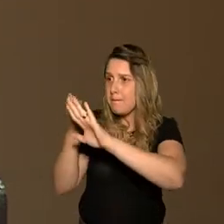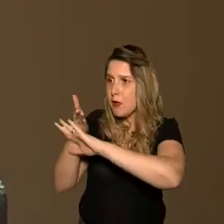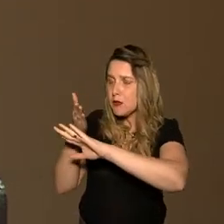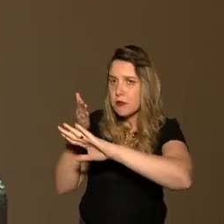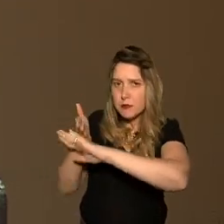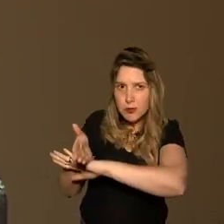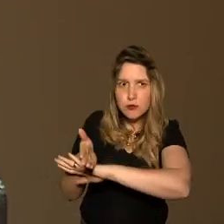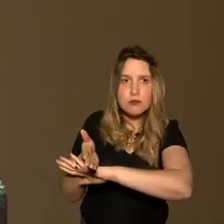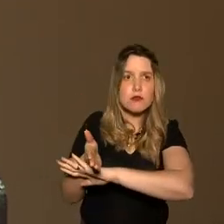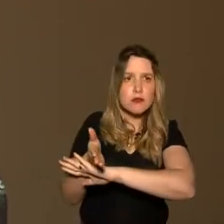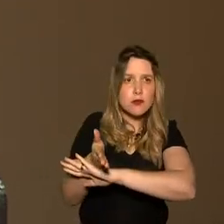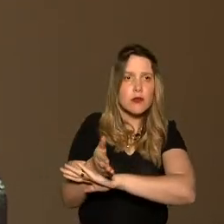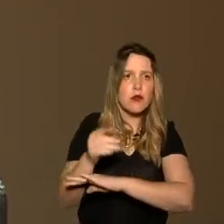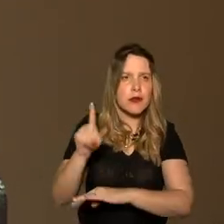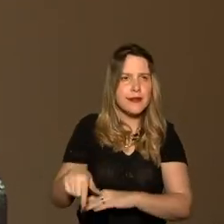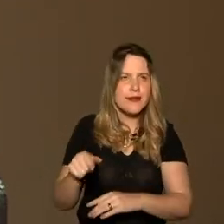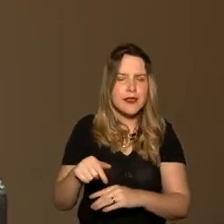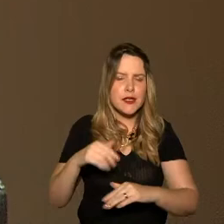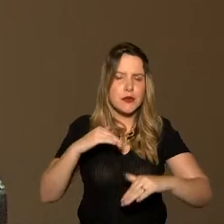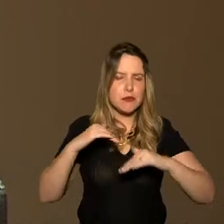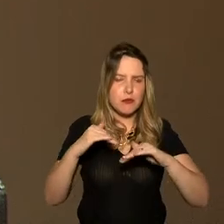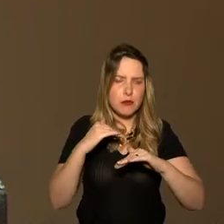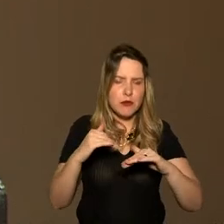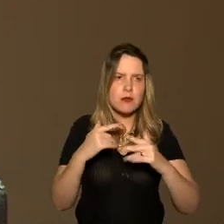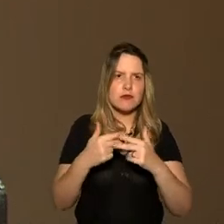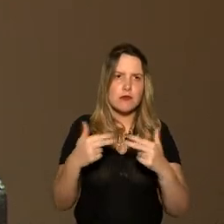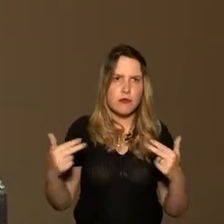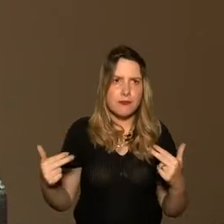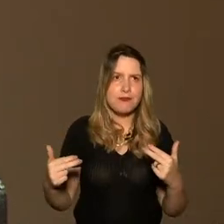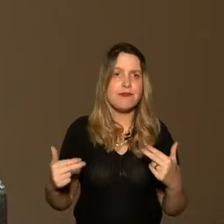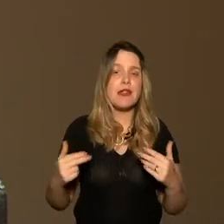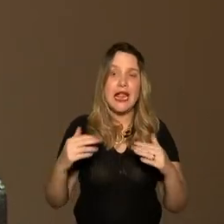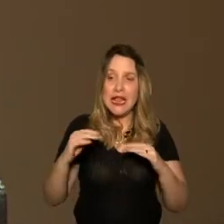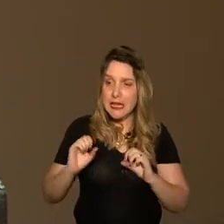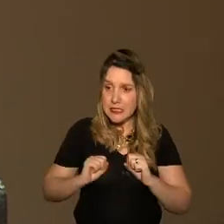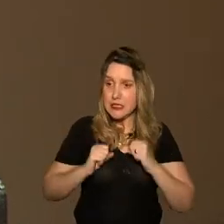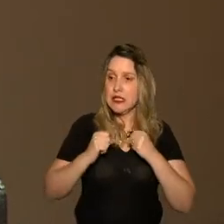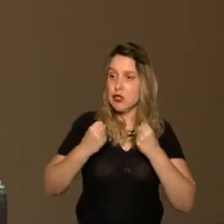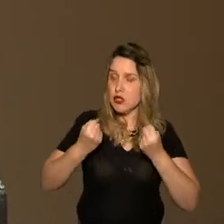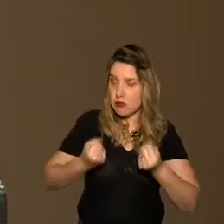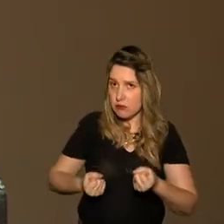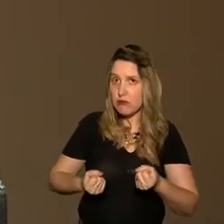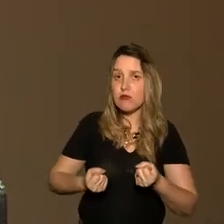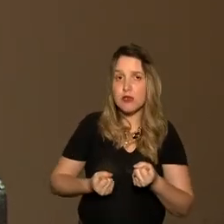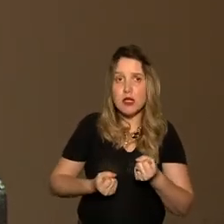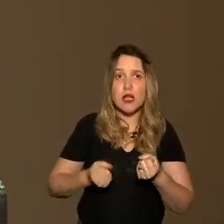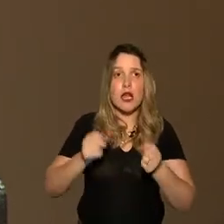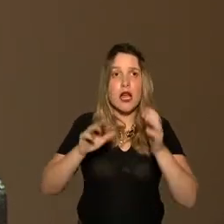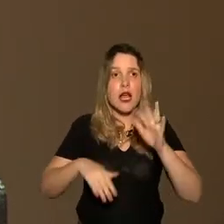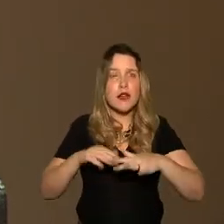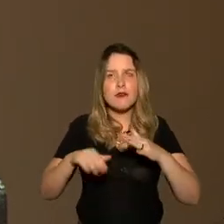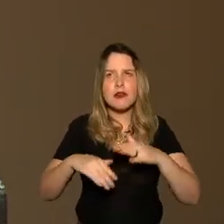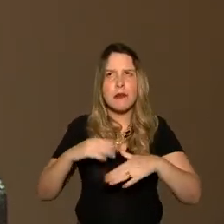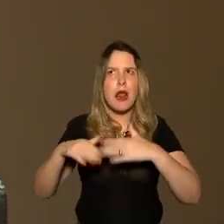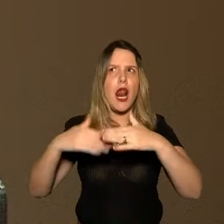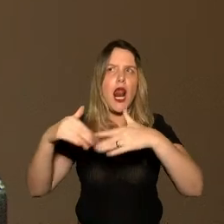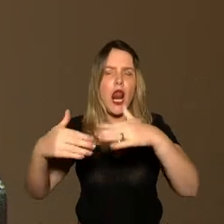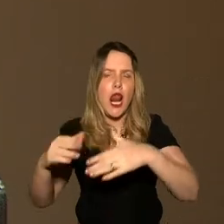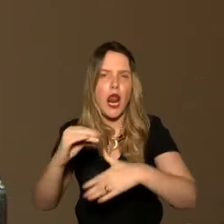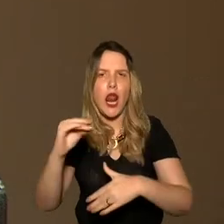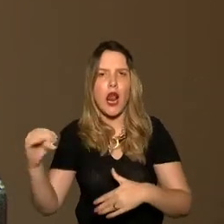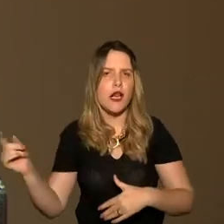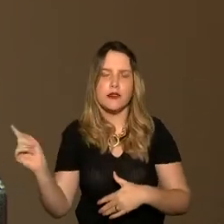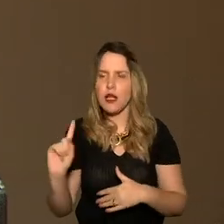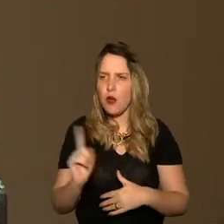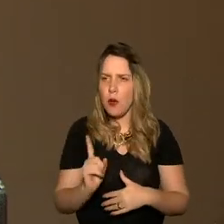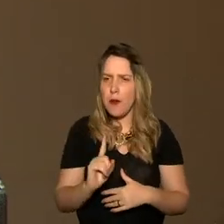estavam dentro de uma visita mediada dedicavam uma atenção prolongada a uma obra de